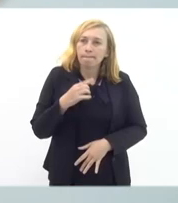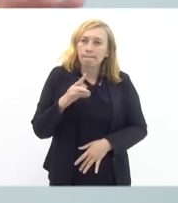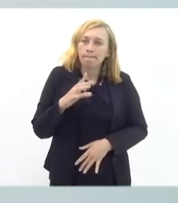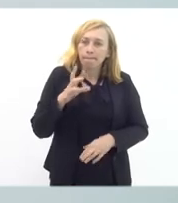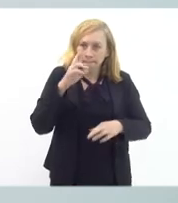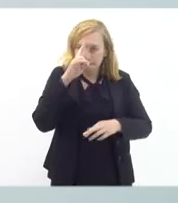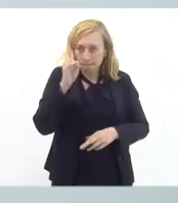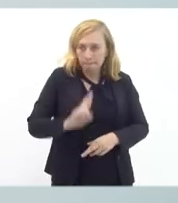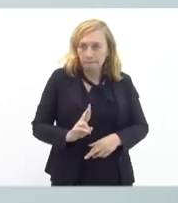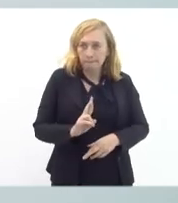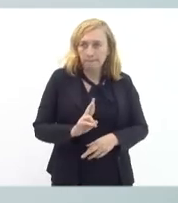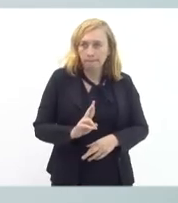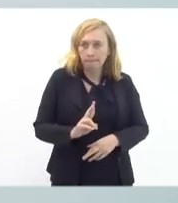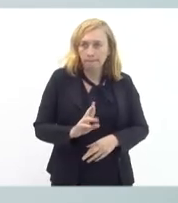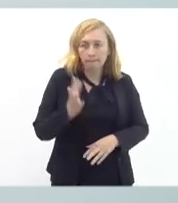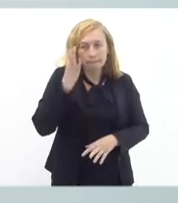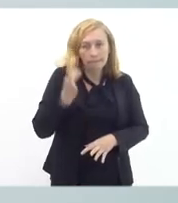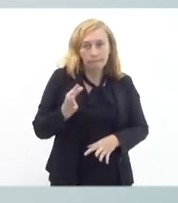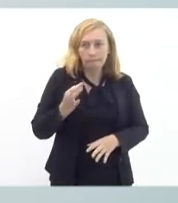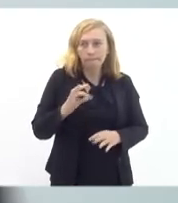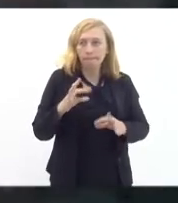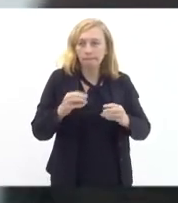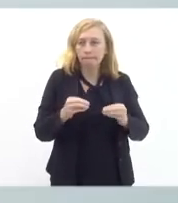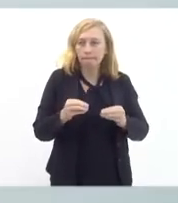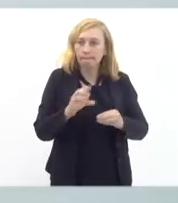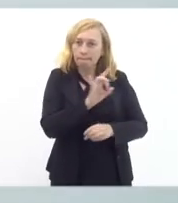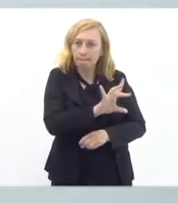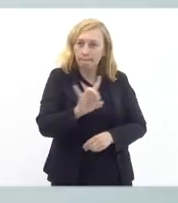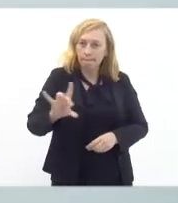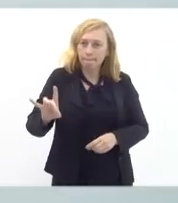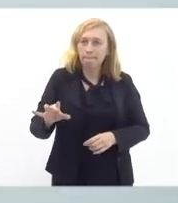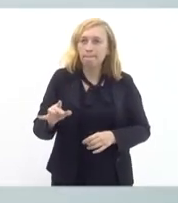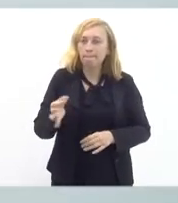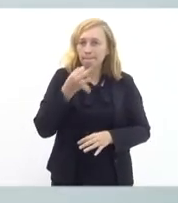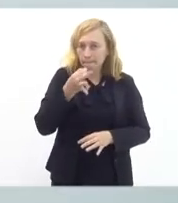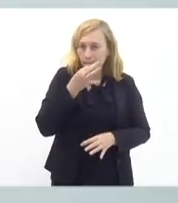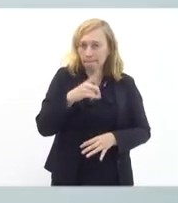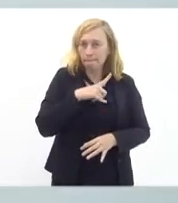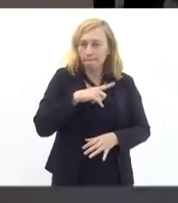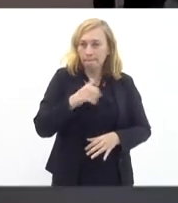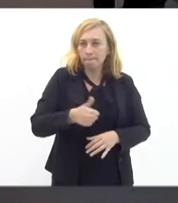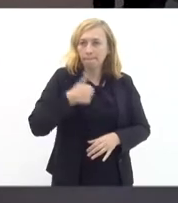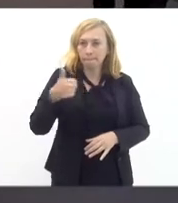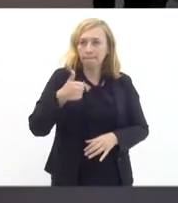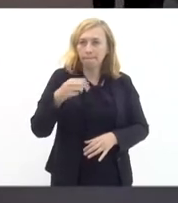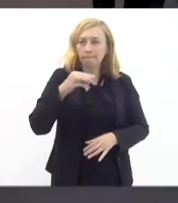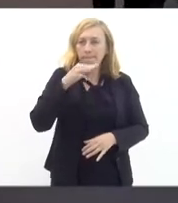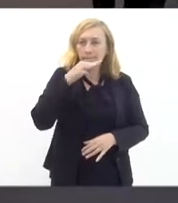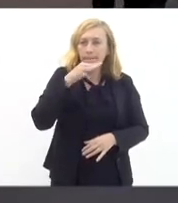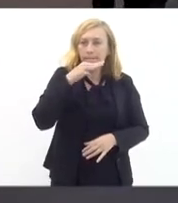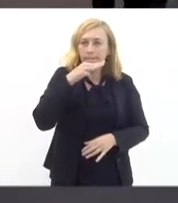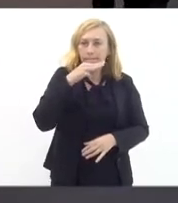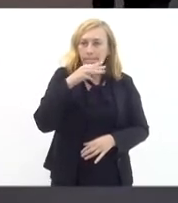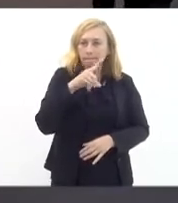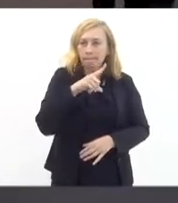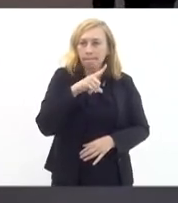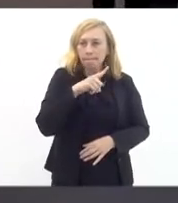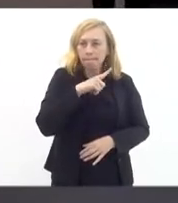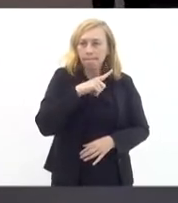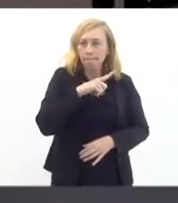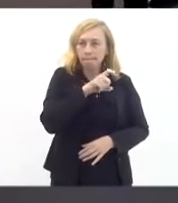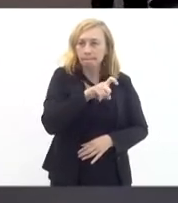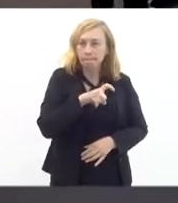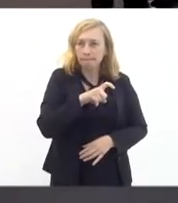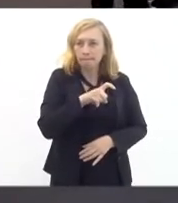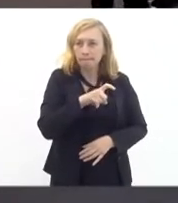razão e nem sei tudo. Mas eu acho que cada um dando a sua contribuição, a gente consegue melhorar. Na Mangueira, existem X números